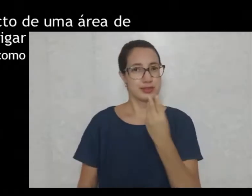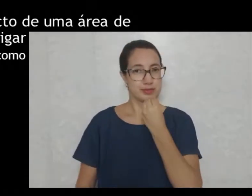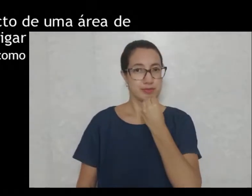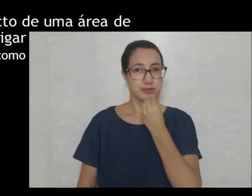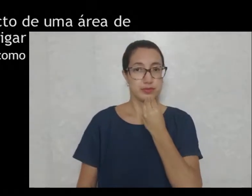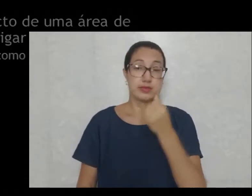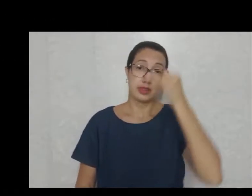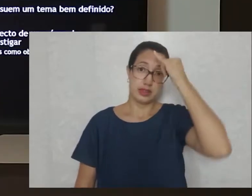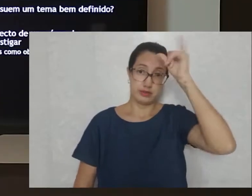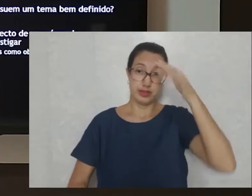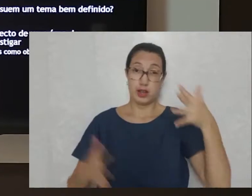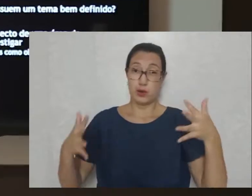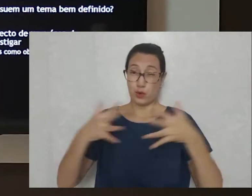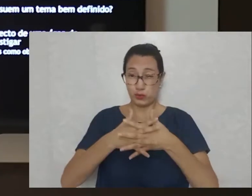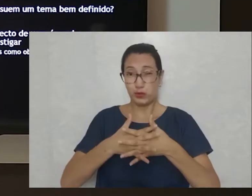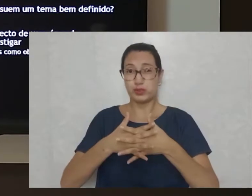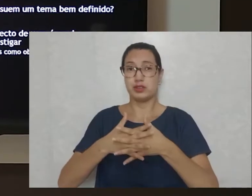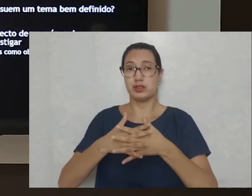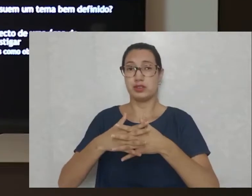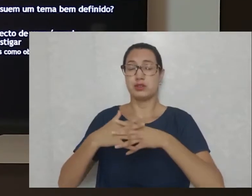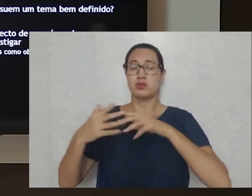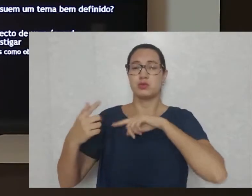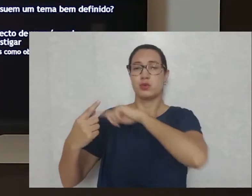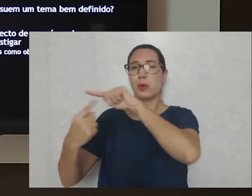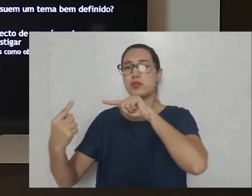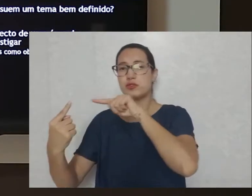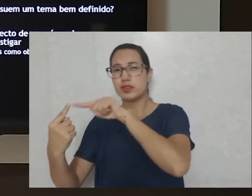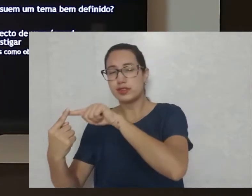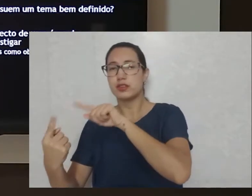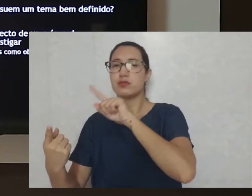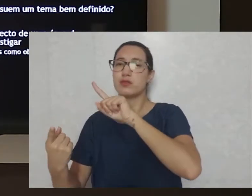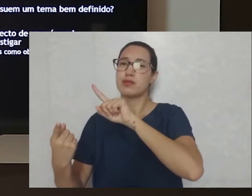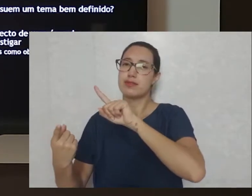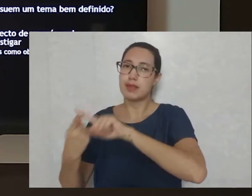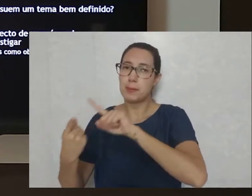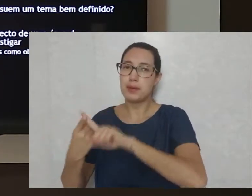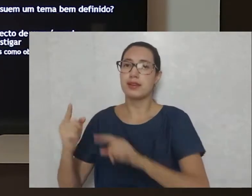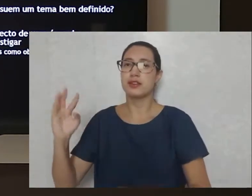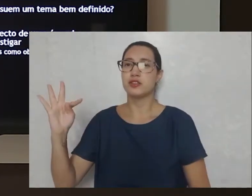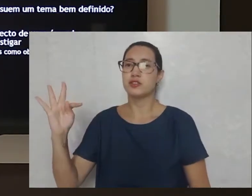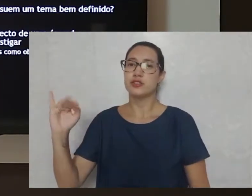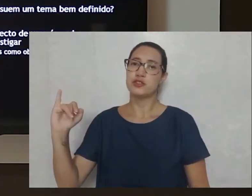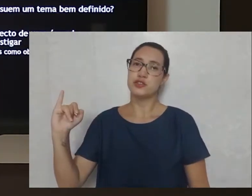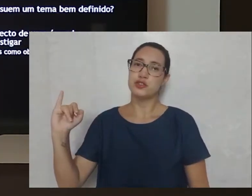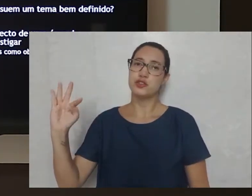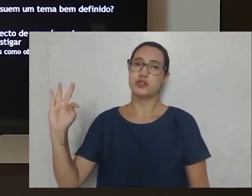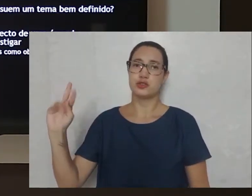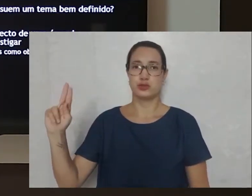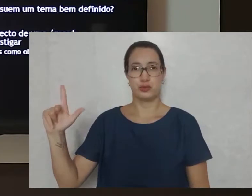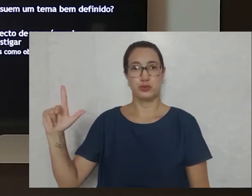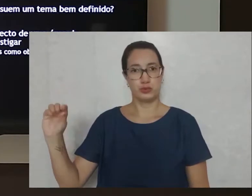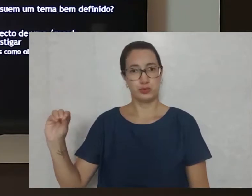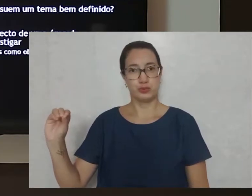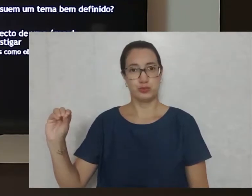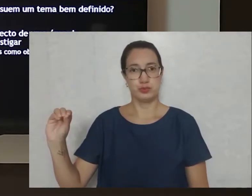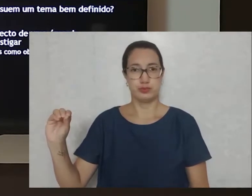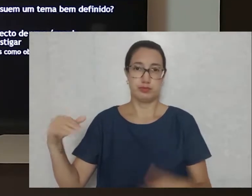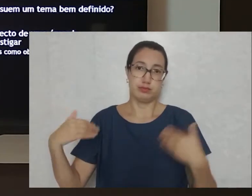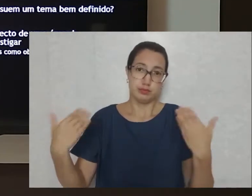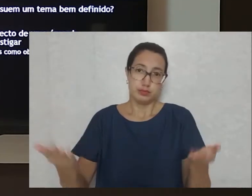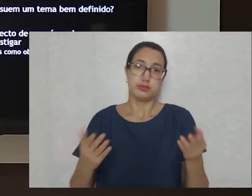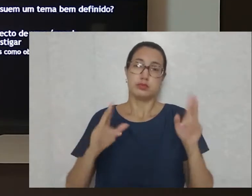outras definições como objetivo e título. Então, assim, toda terminologia e todo elemento tem a sua função no projeto de pesquisa.